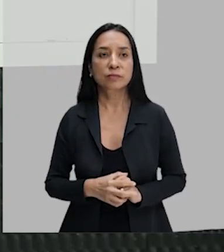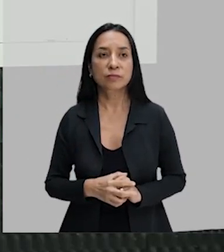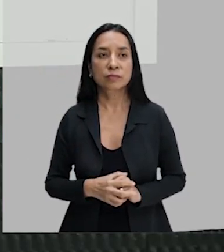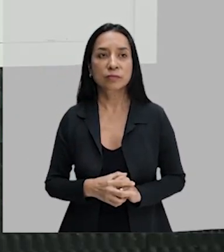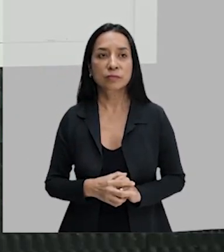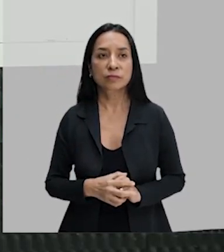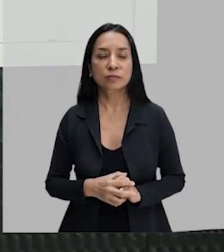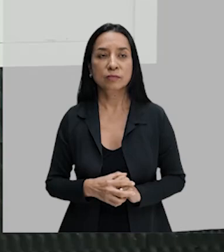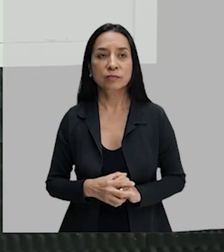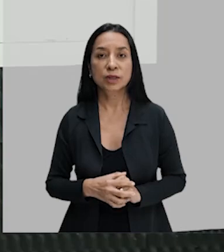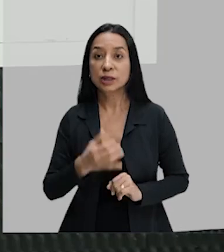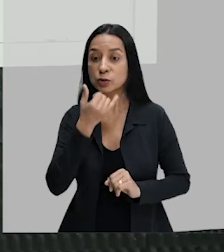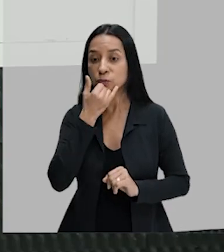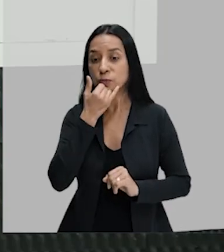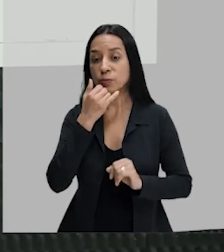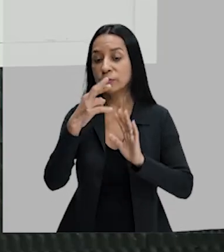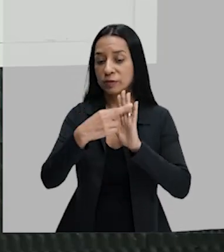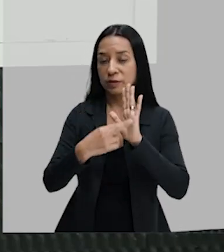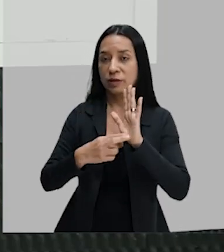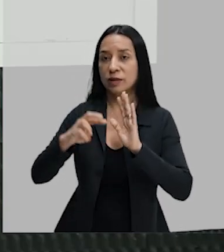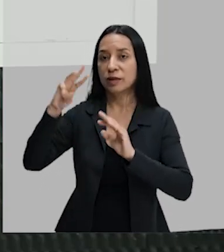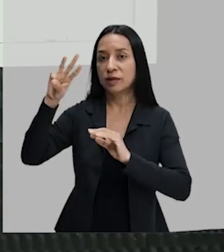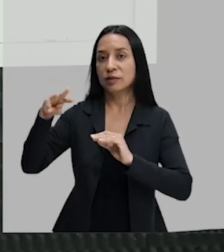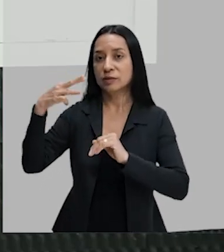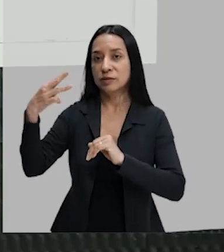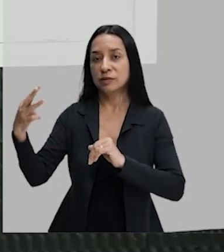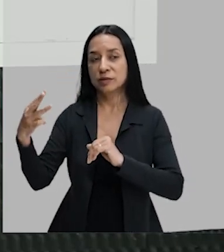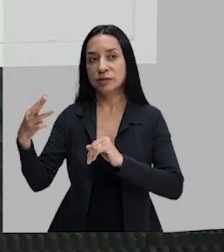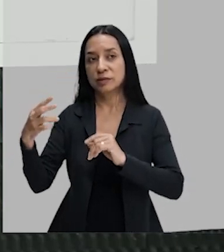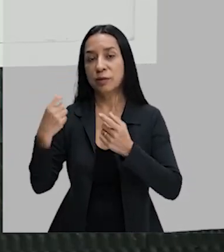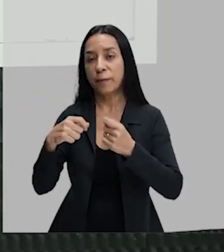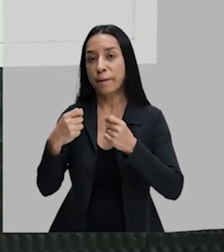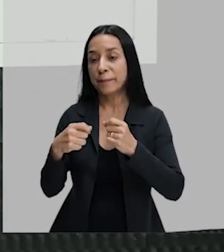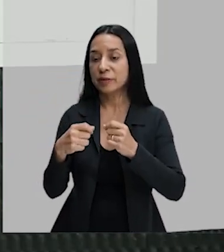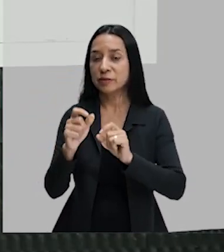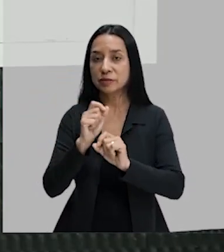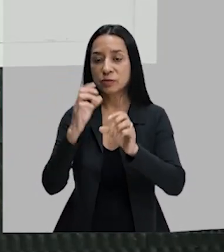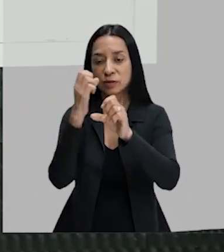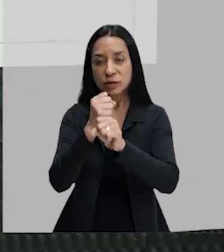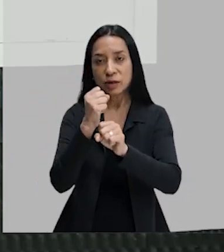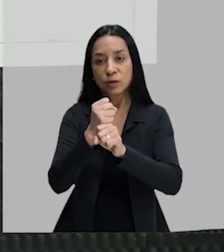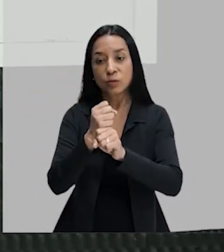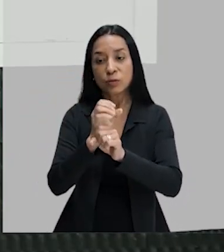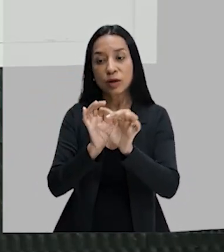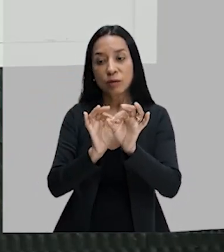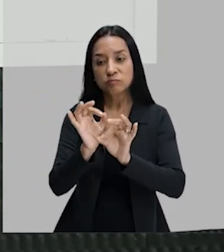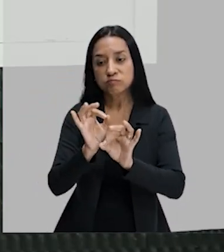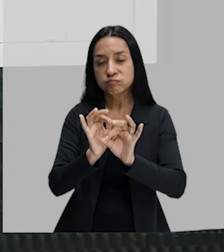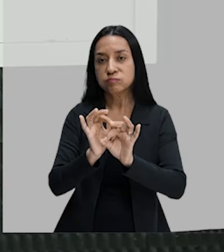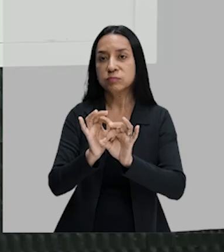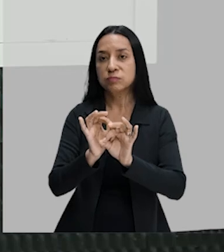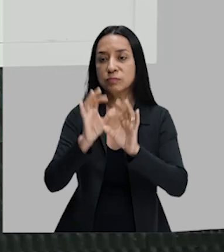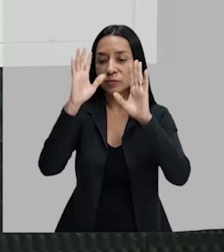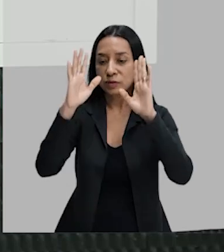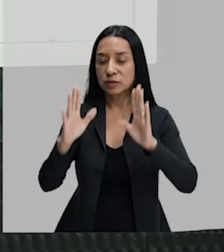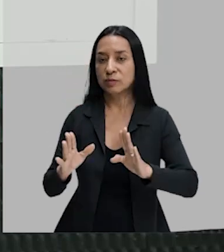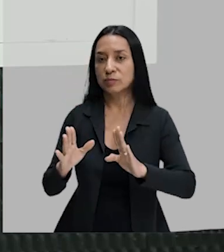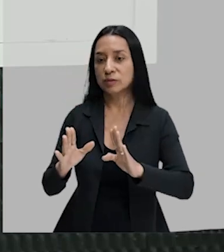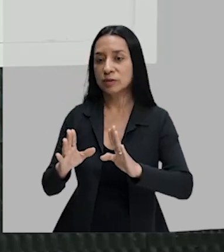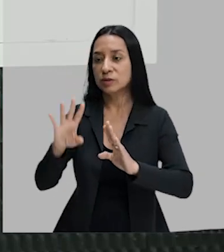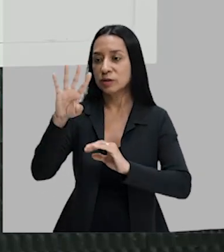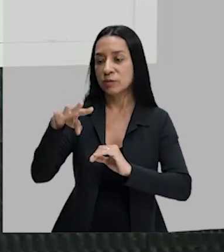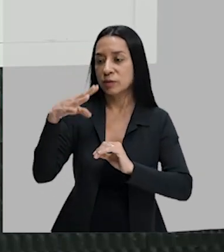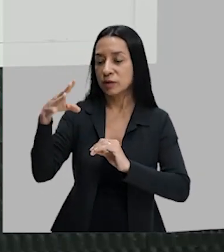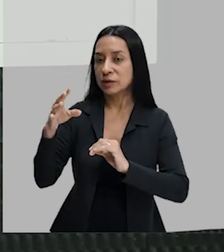eu calcular o determinante de uma matriz de ordem 3, né? Vocês estão lembrados, né? Que a gente repete aqui a primeira e a